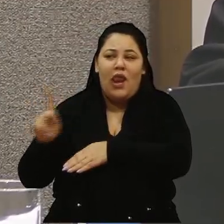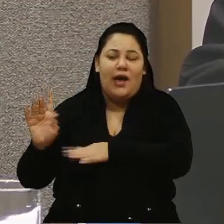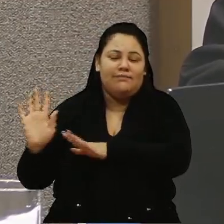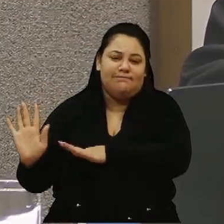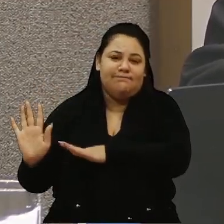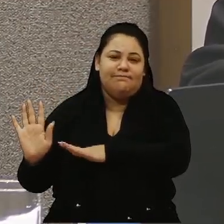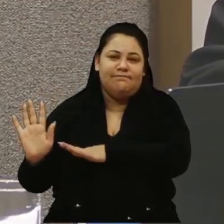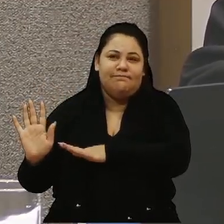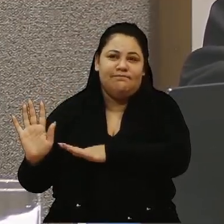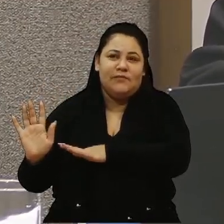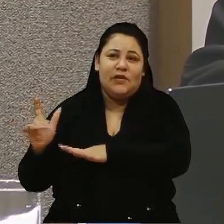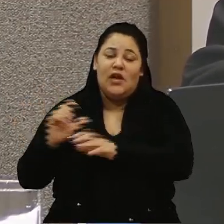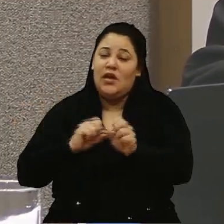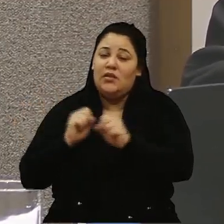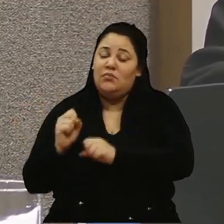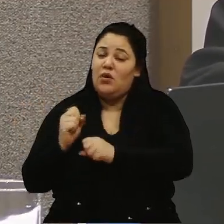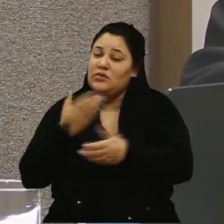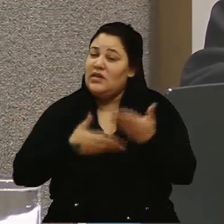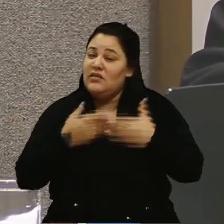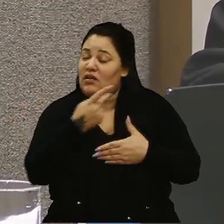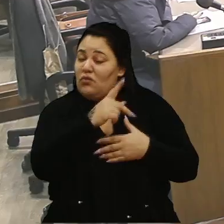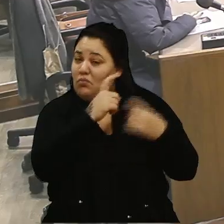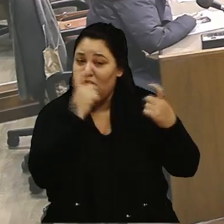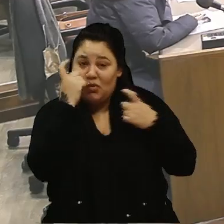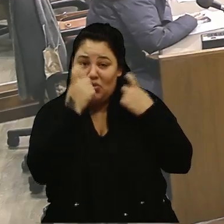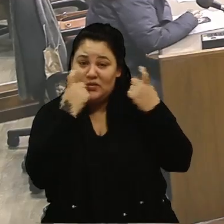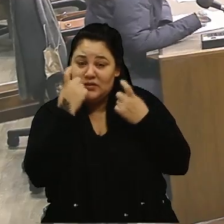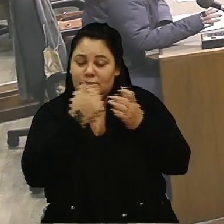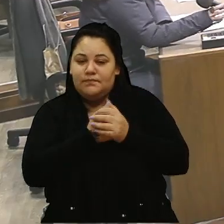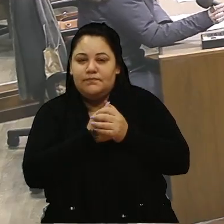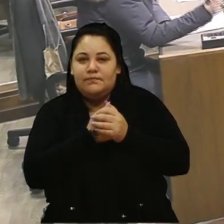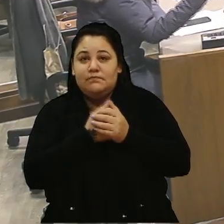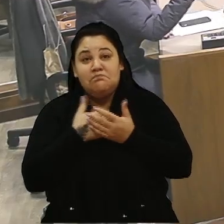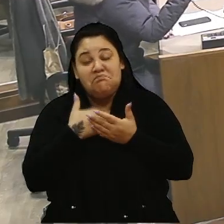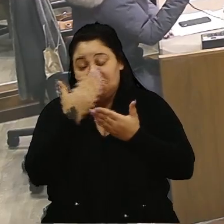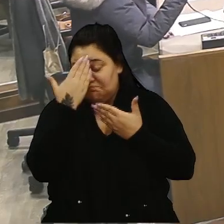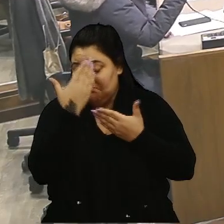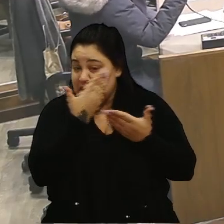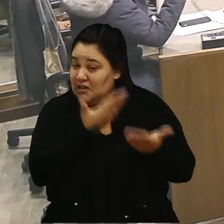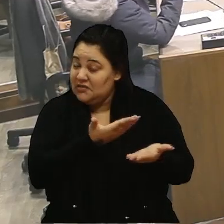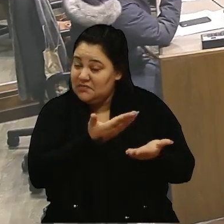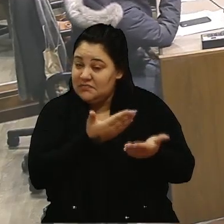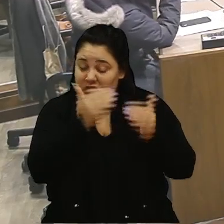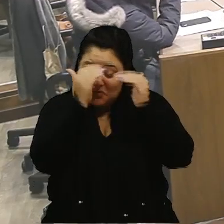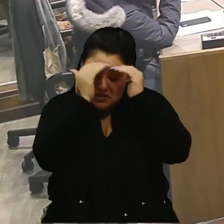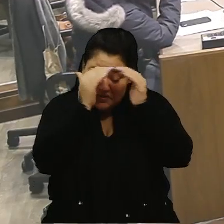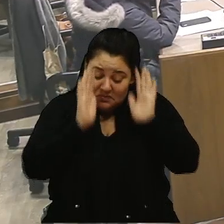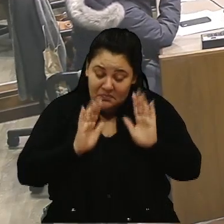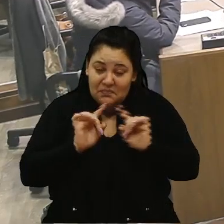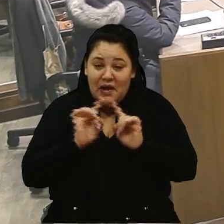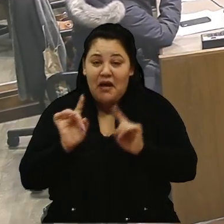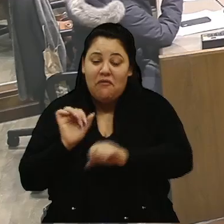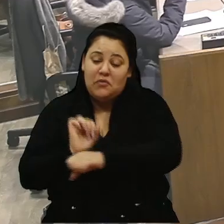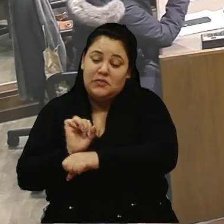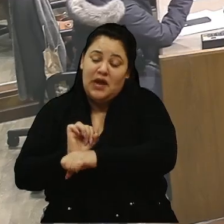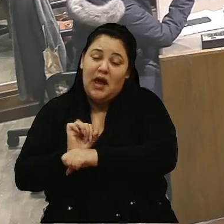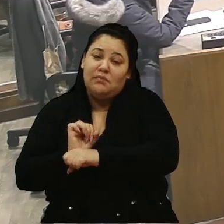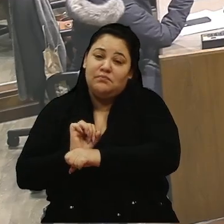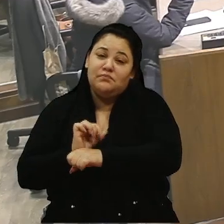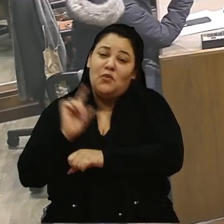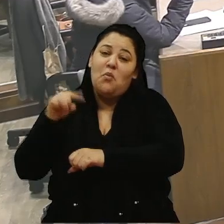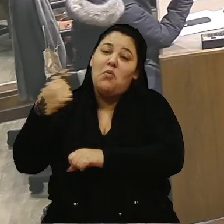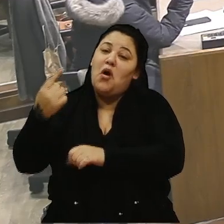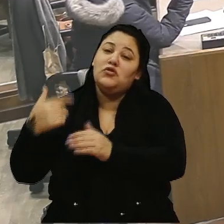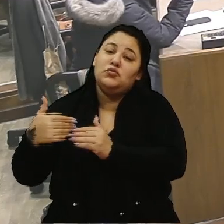essa sua preocupação, vereador. Obrigado pela gentileza e aguardemos a realidade fática. No próximo período a gente vai descobrir se